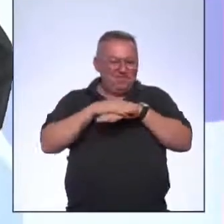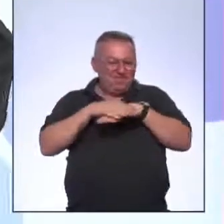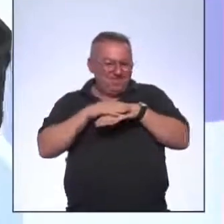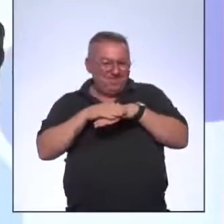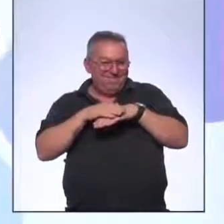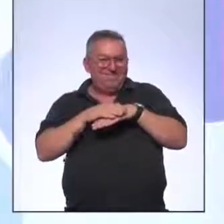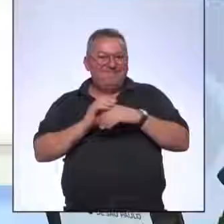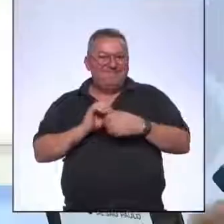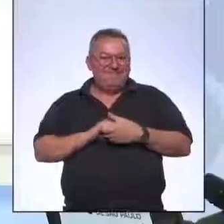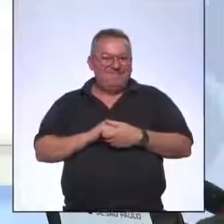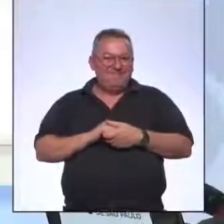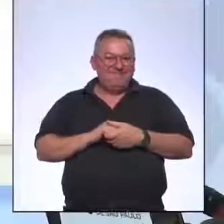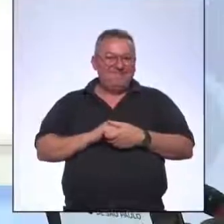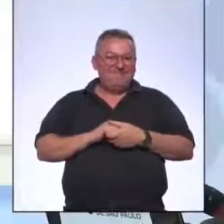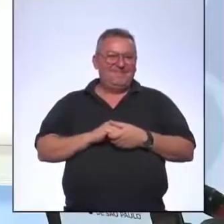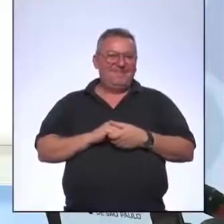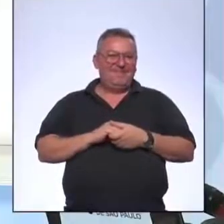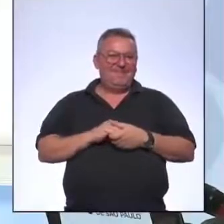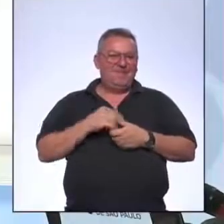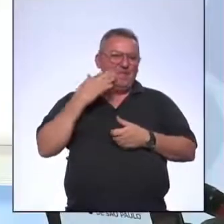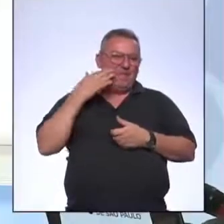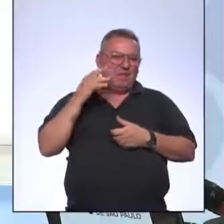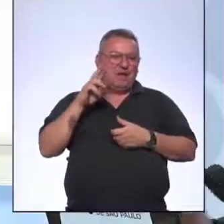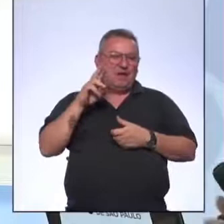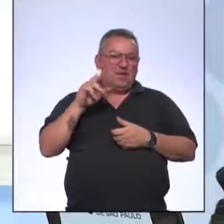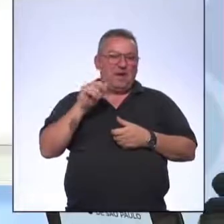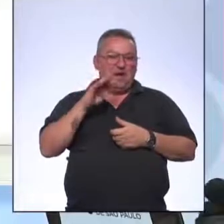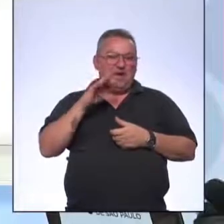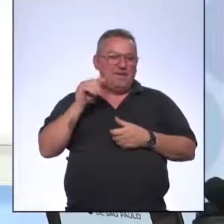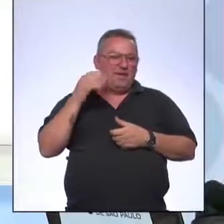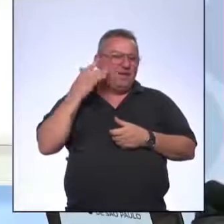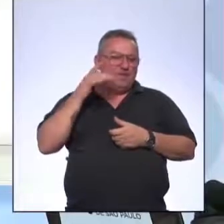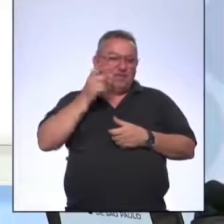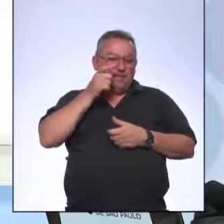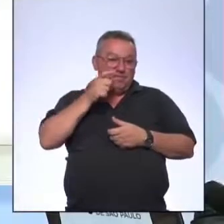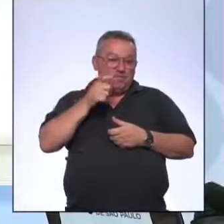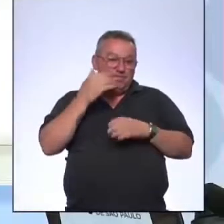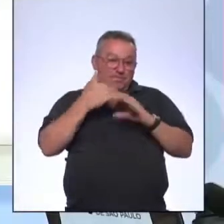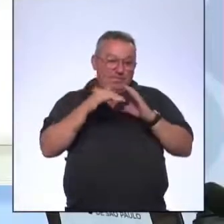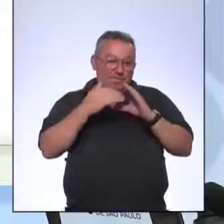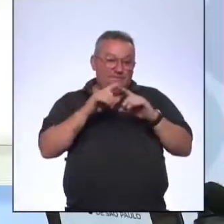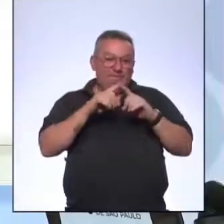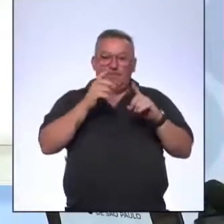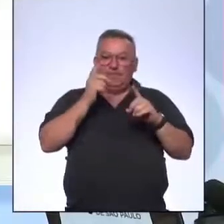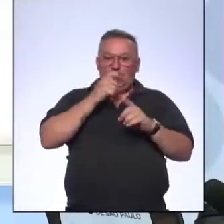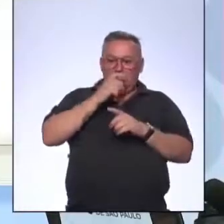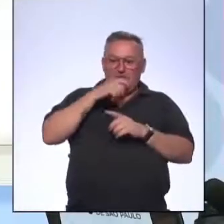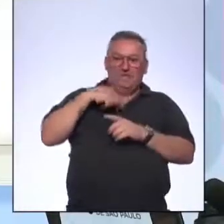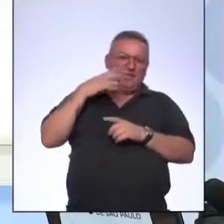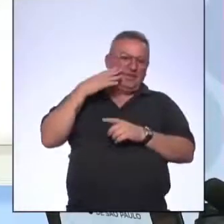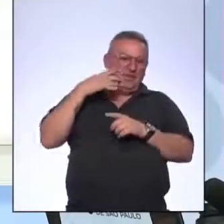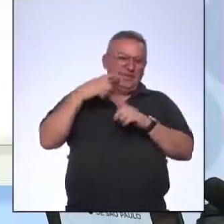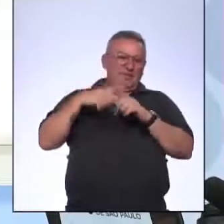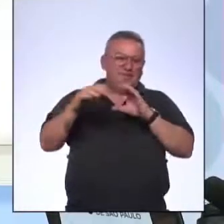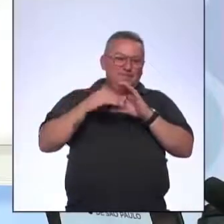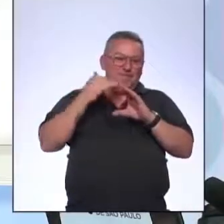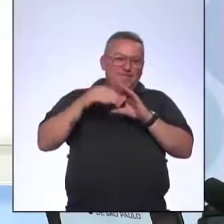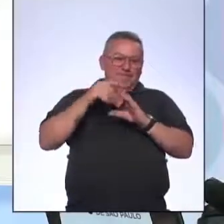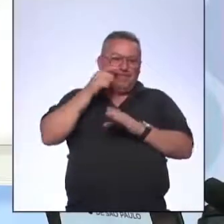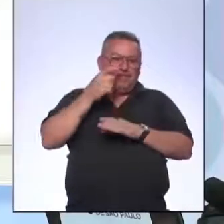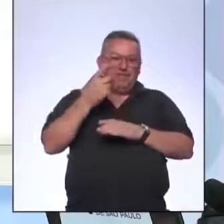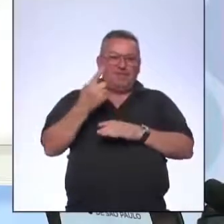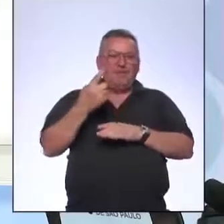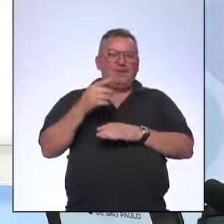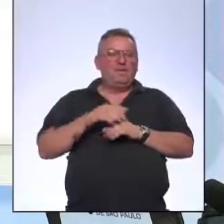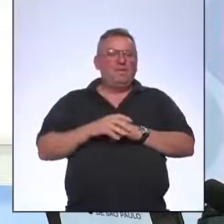conversa lá né É isso mesmo brigada Rafael não sei se você tá me mandando mensagem mentira eu sei eu sei porque você já me mandou que eu já